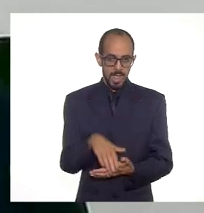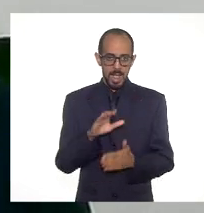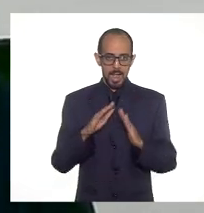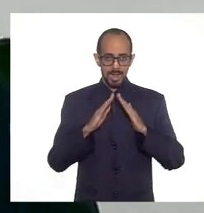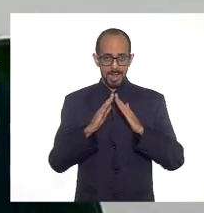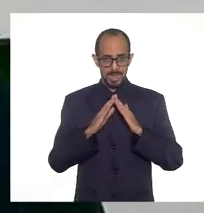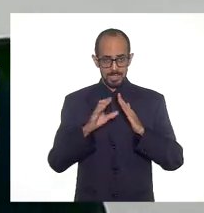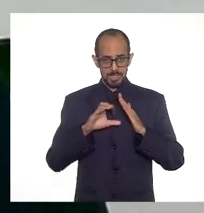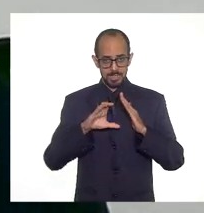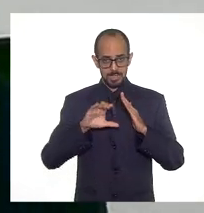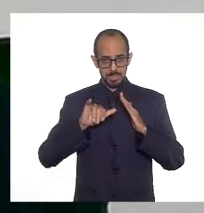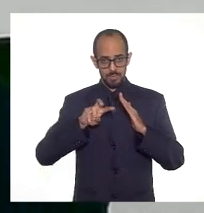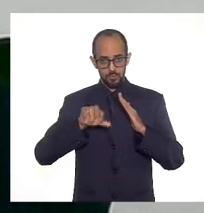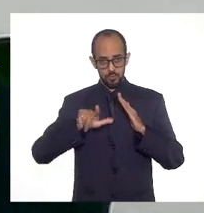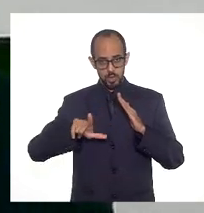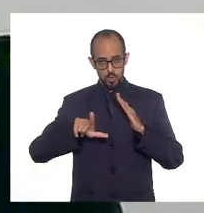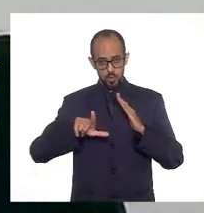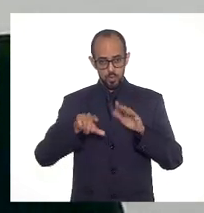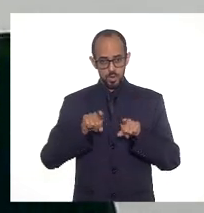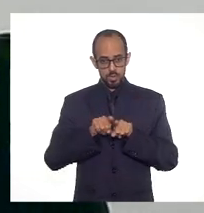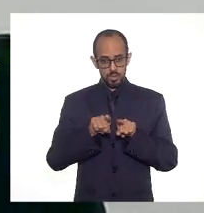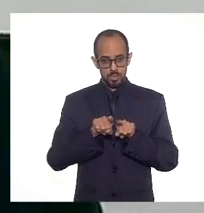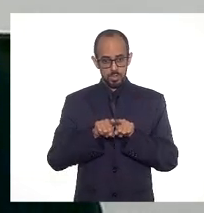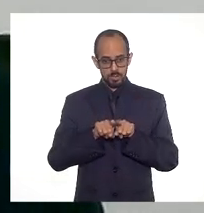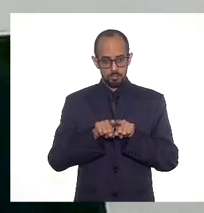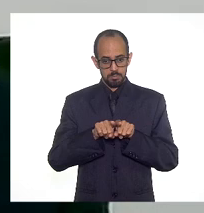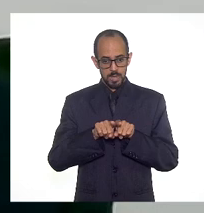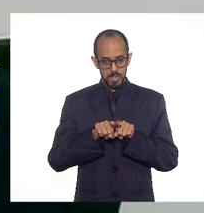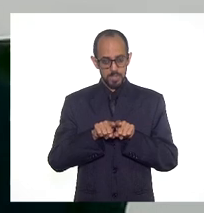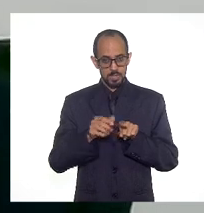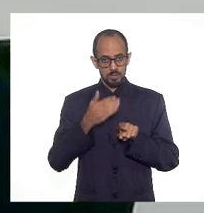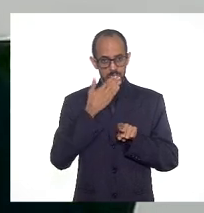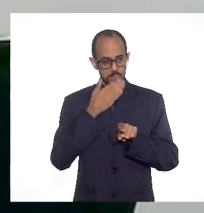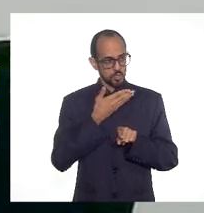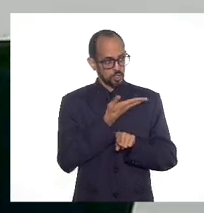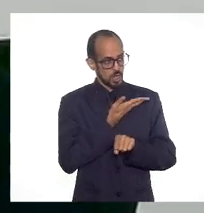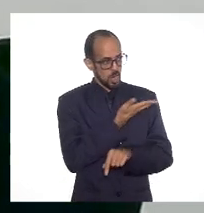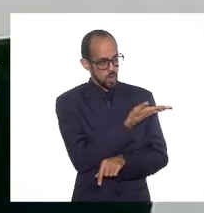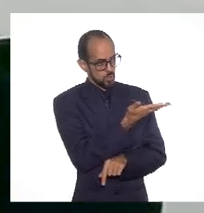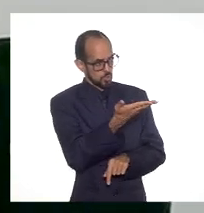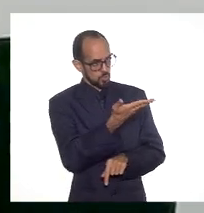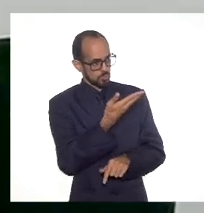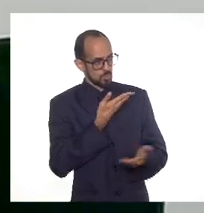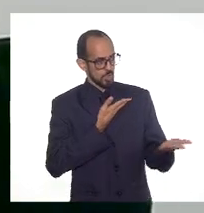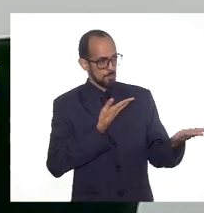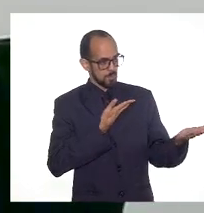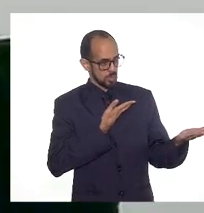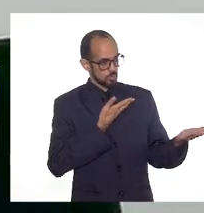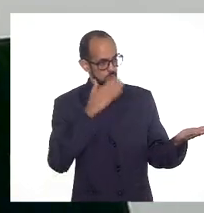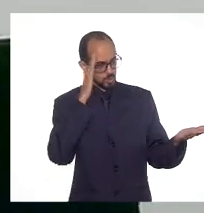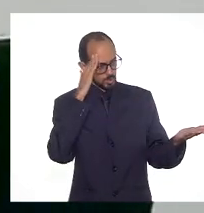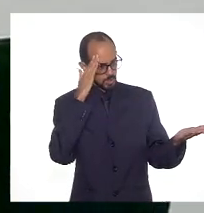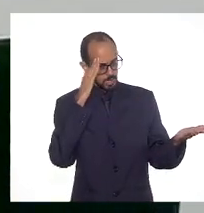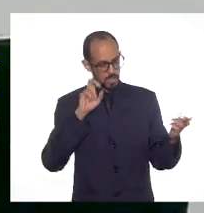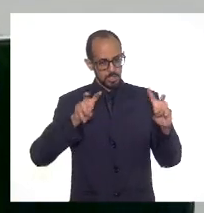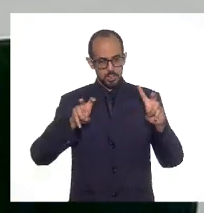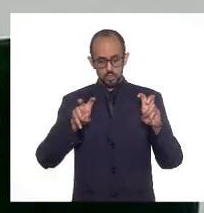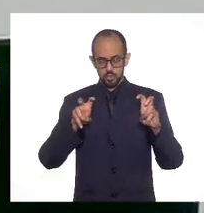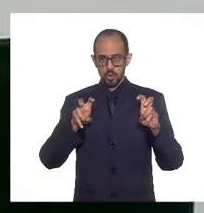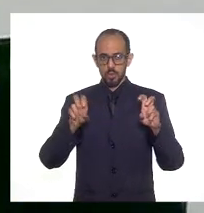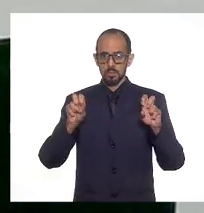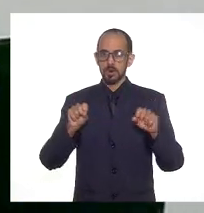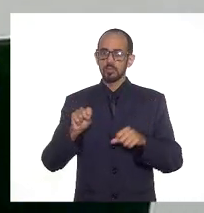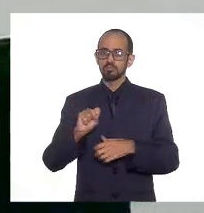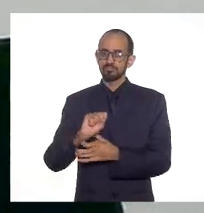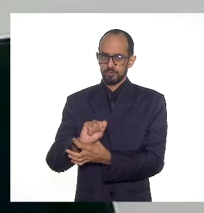Civil, como toma liberdade aqui, inclusive pedir aos colegas que entendem bem desta pauta de segurança e têm defendido